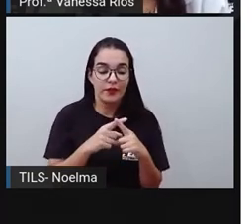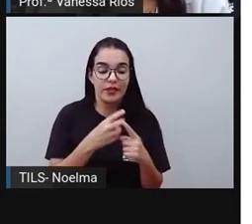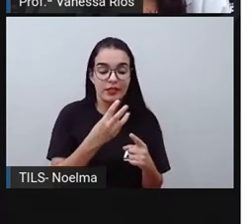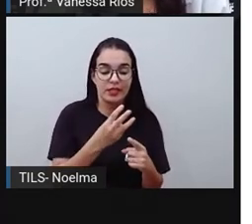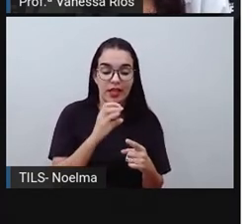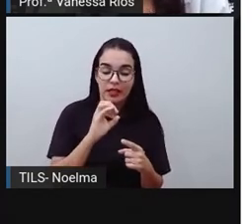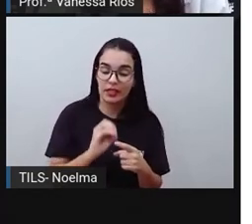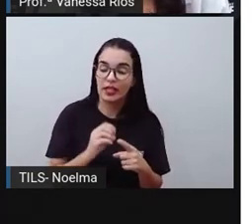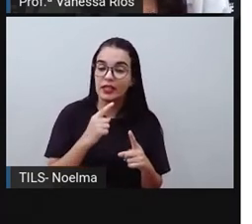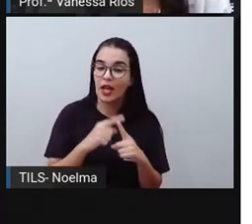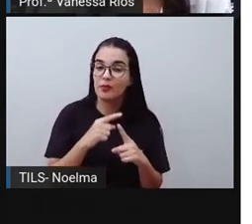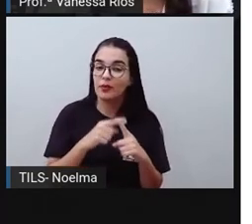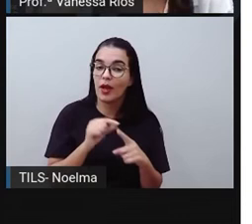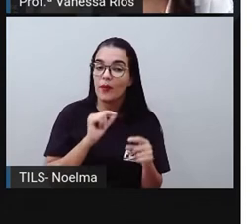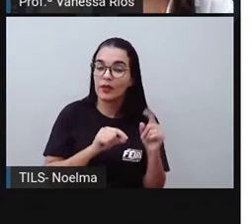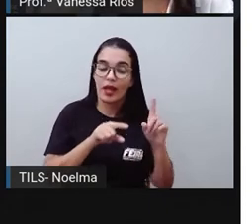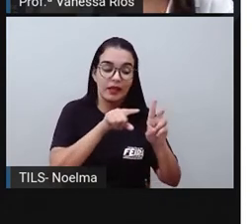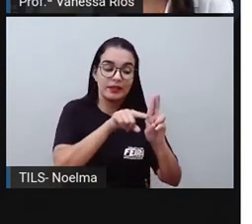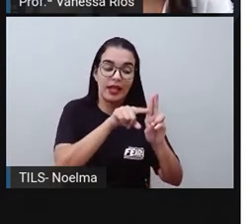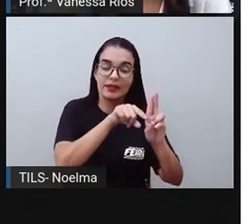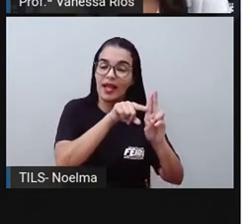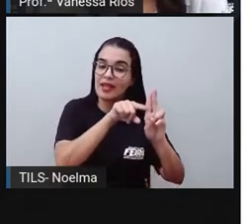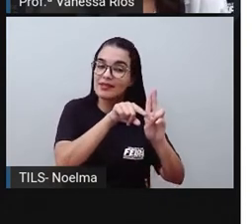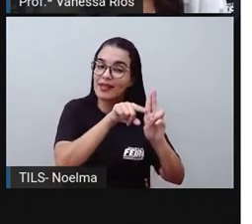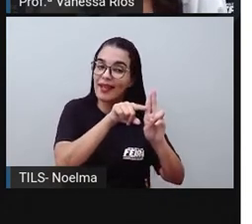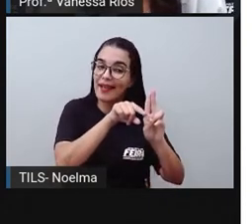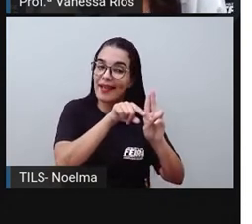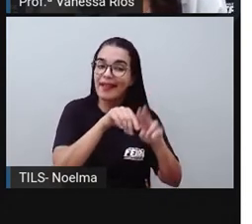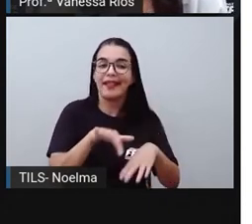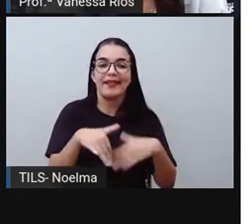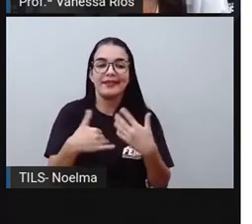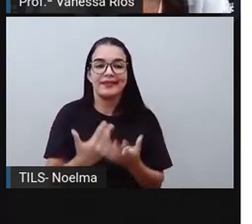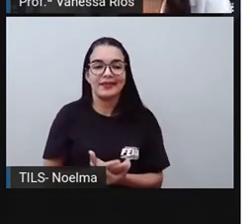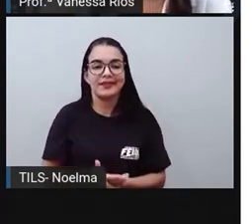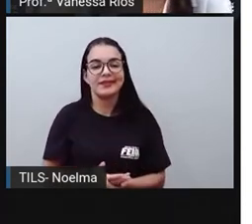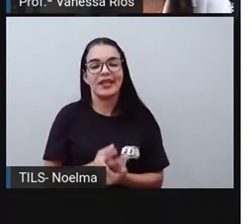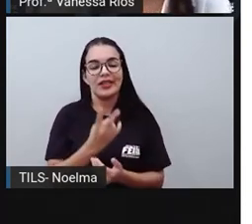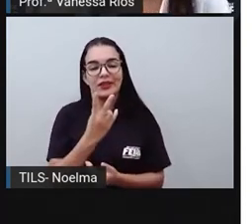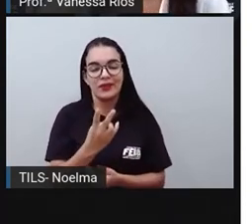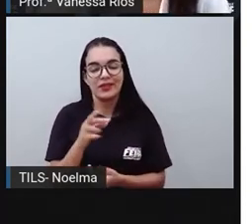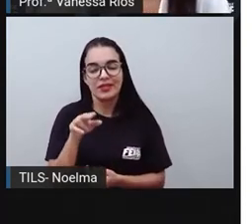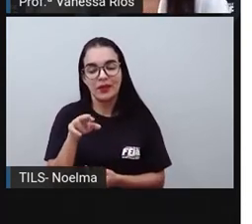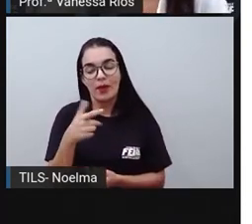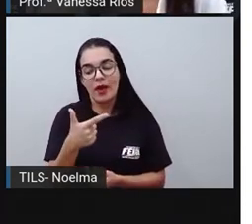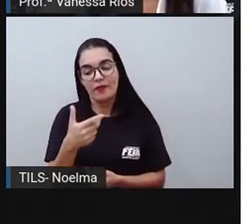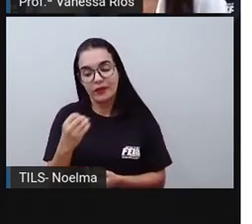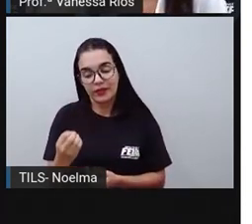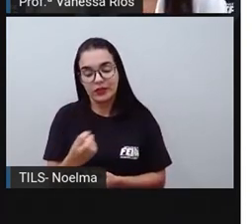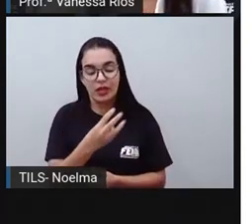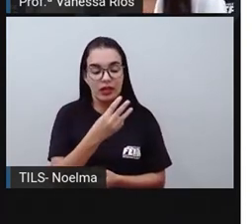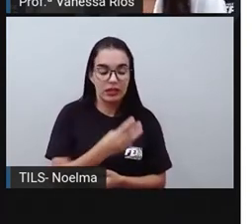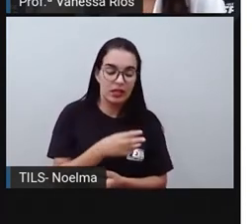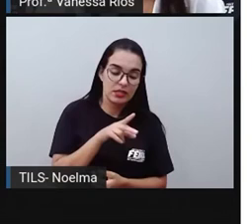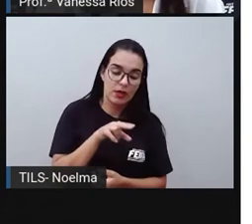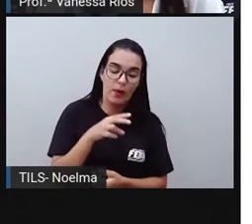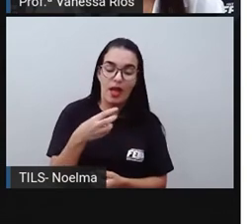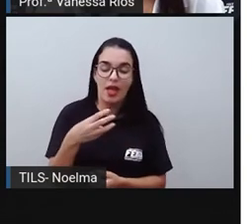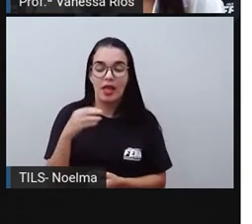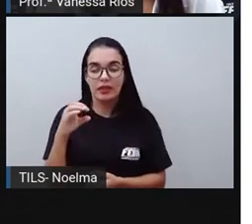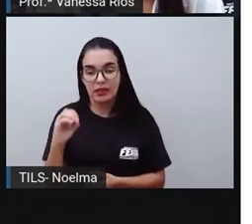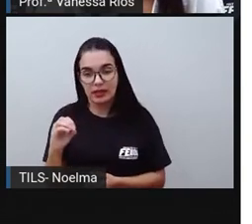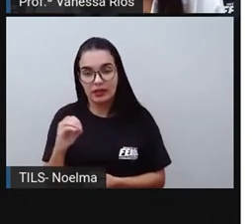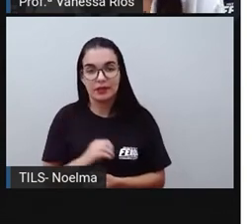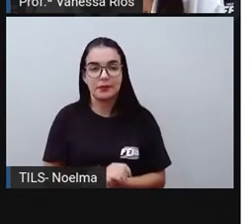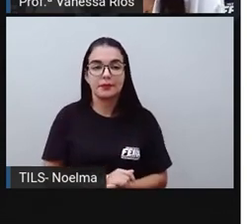30, porque eles estão na casa das dezenas, então 2 vale 20, o 3 vale 30, esse 1 subiu